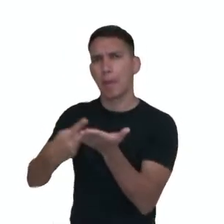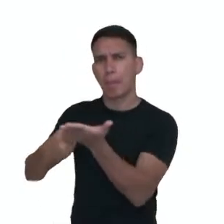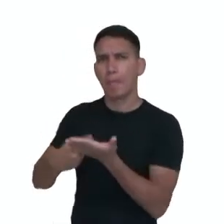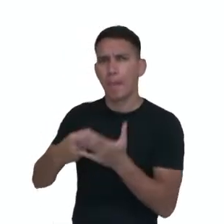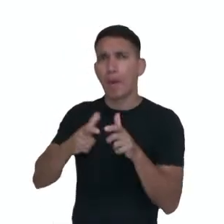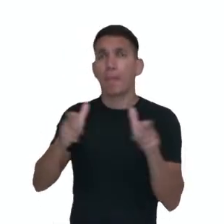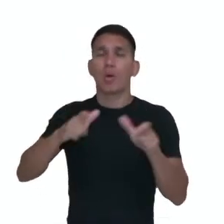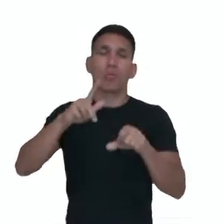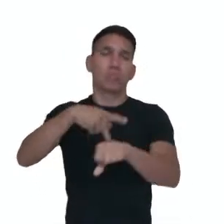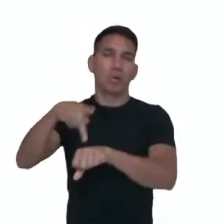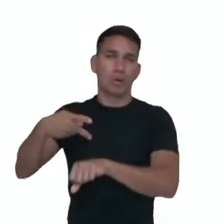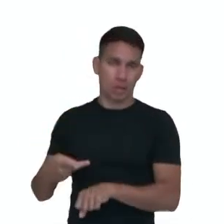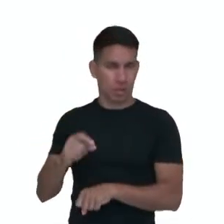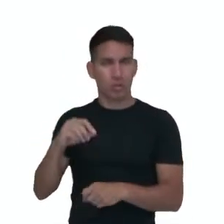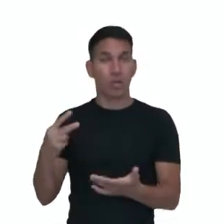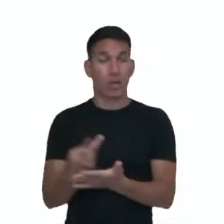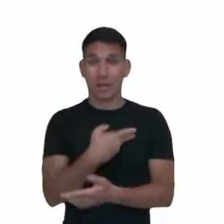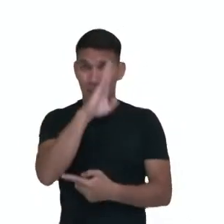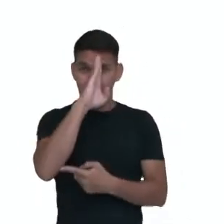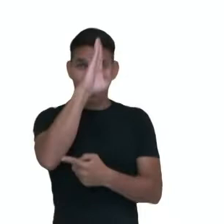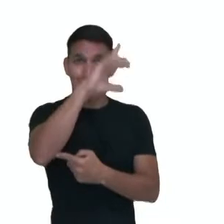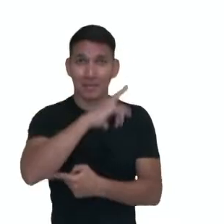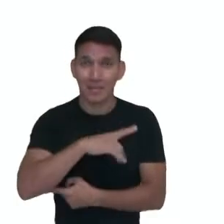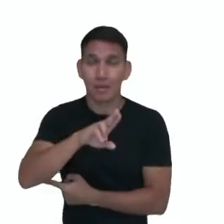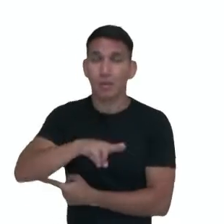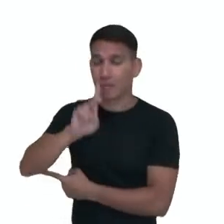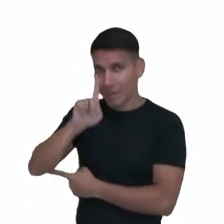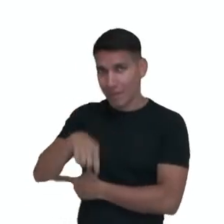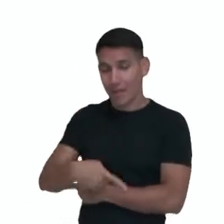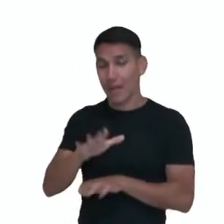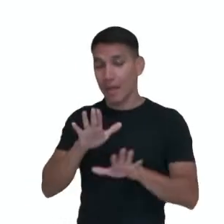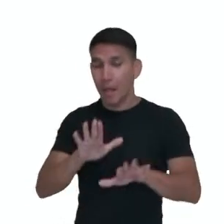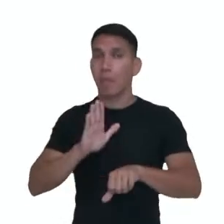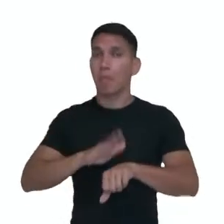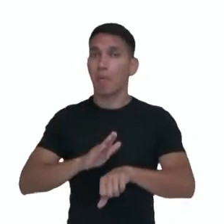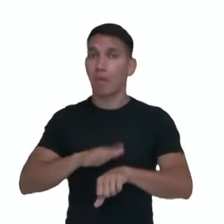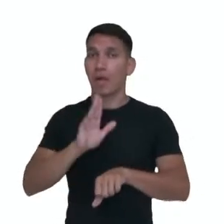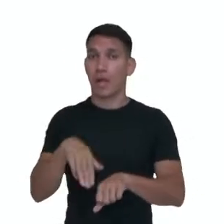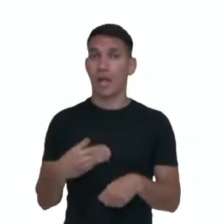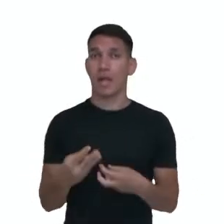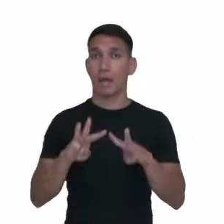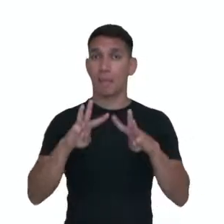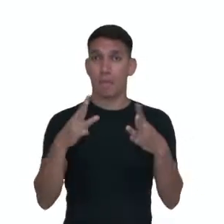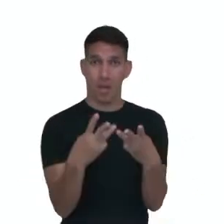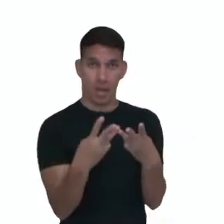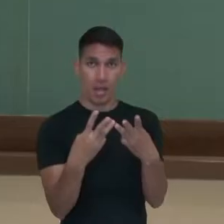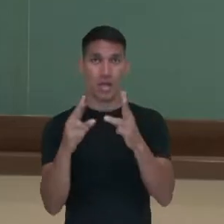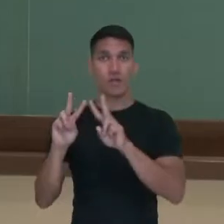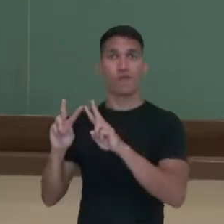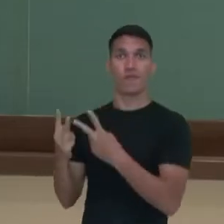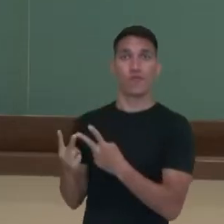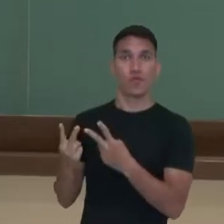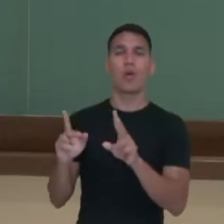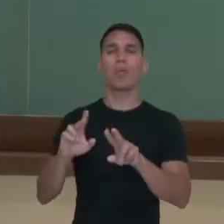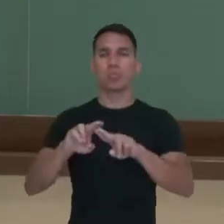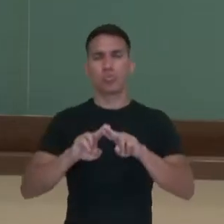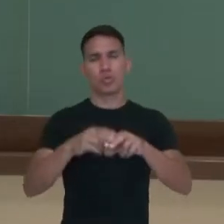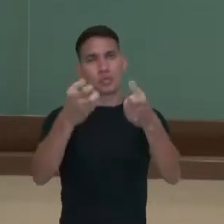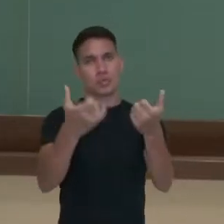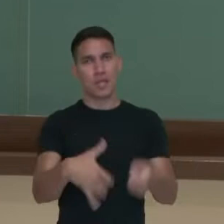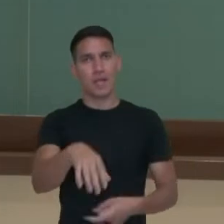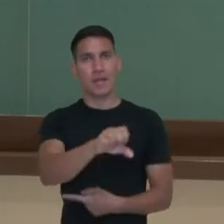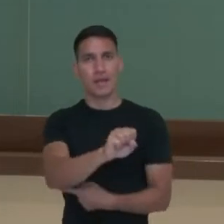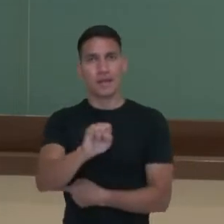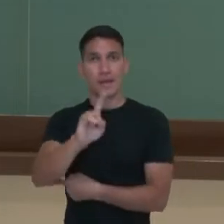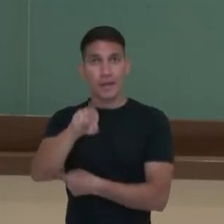parte dos países. As principais unidades de medida para esse momento são massa e volume. Então, vamos falar um pouquinho sobre o SI, que é o